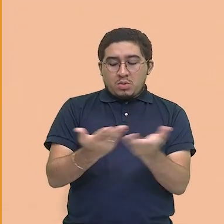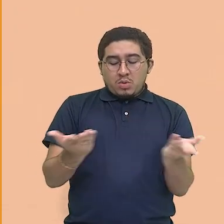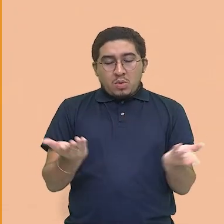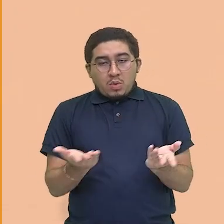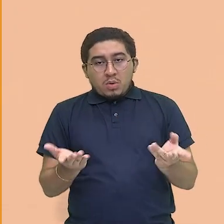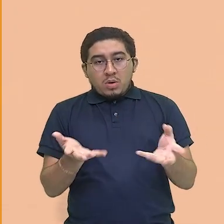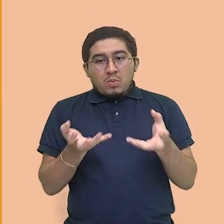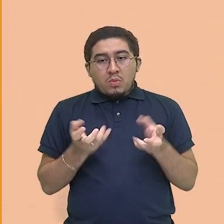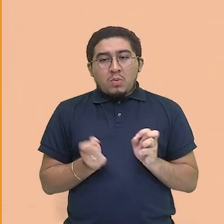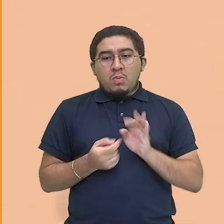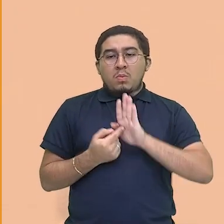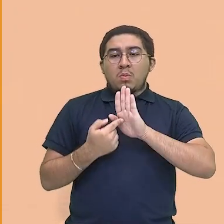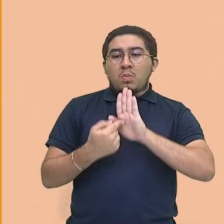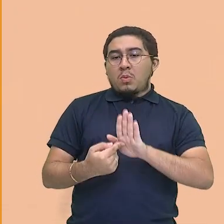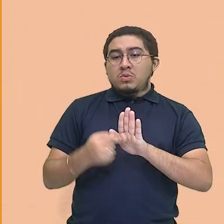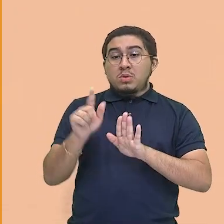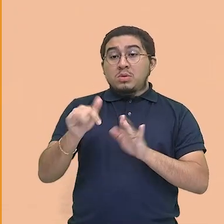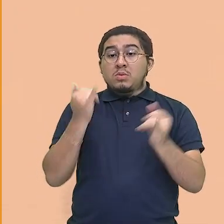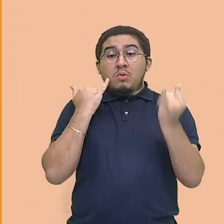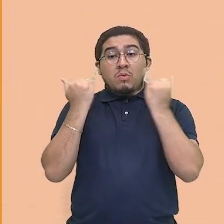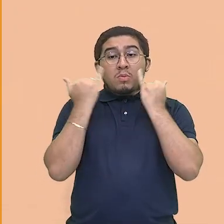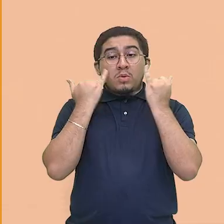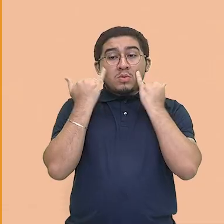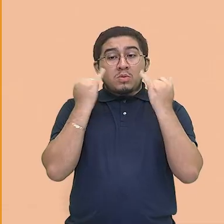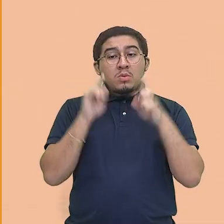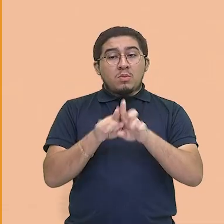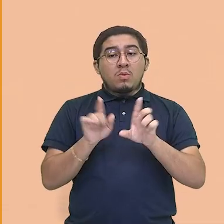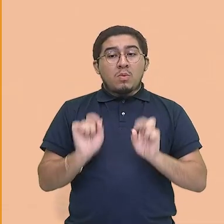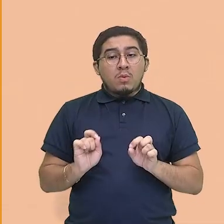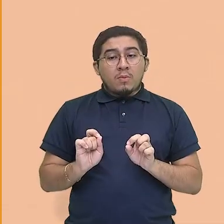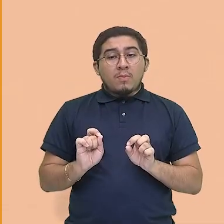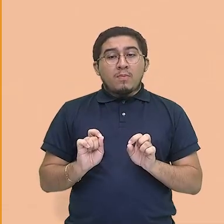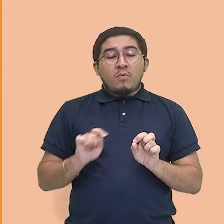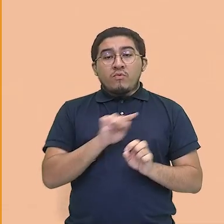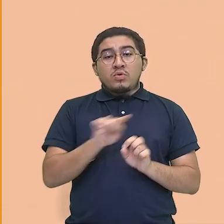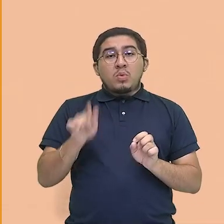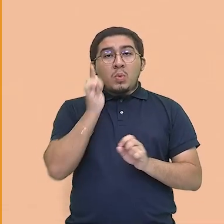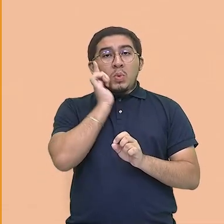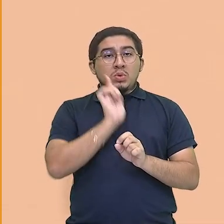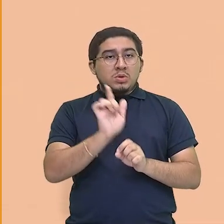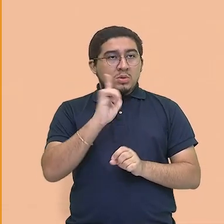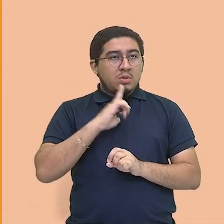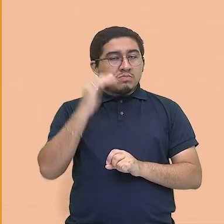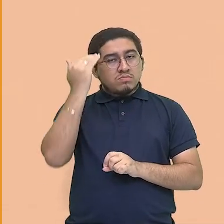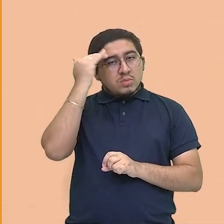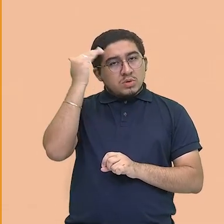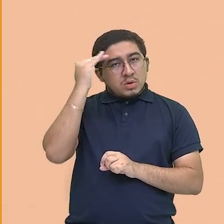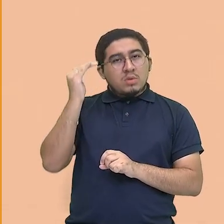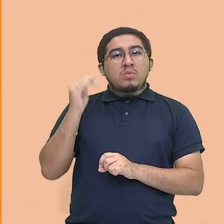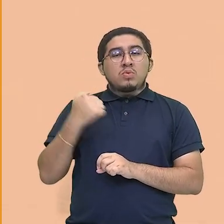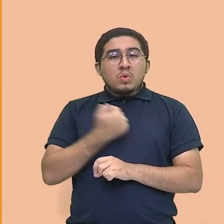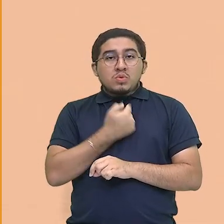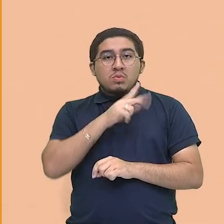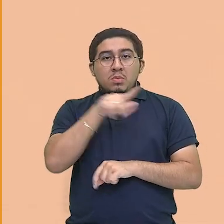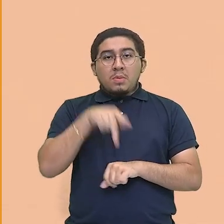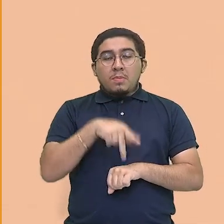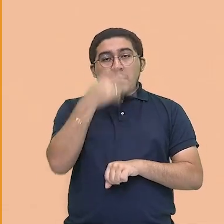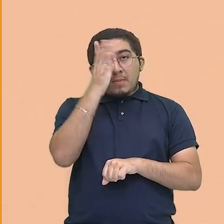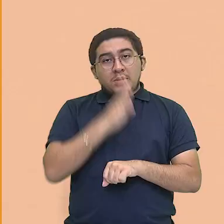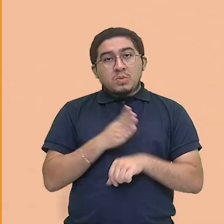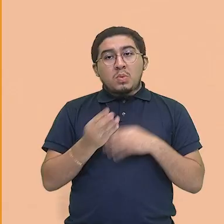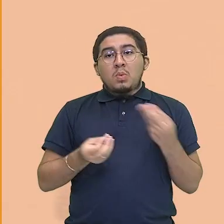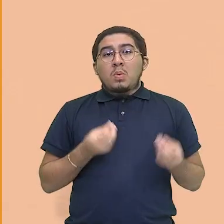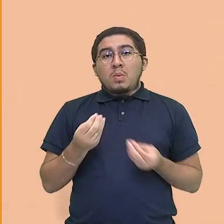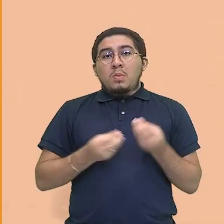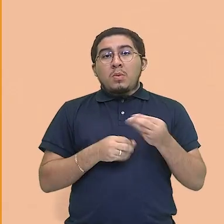busca trazer estas informações para que você possa conhecer um pouco do nosso Brasil